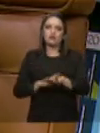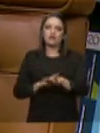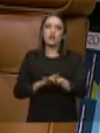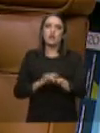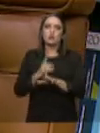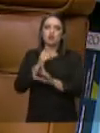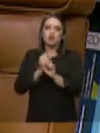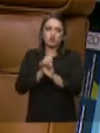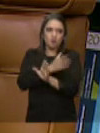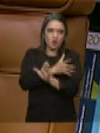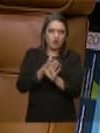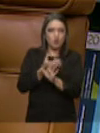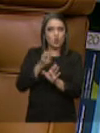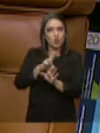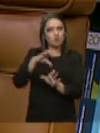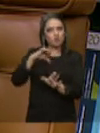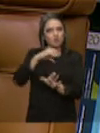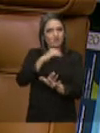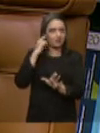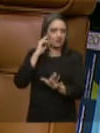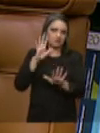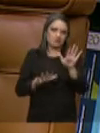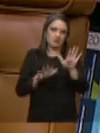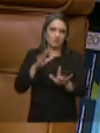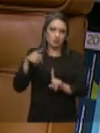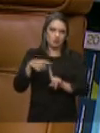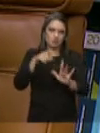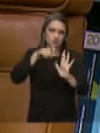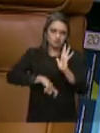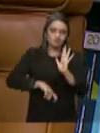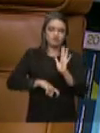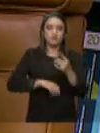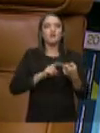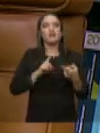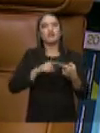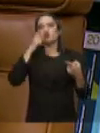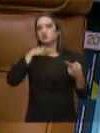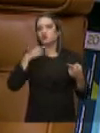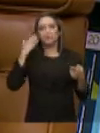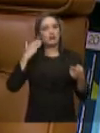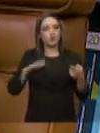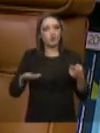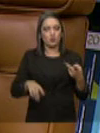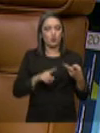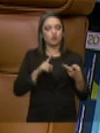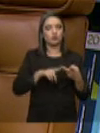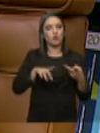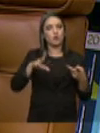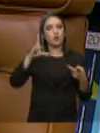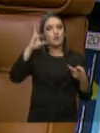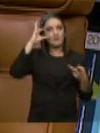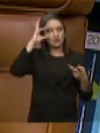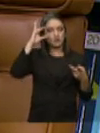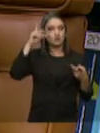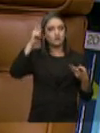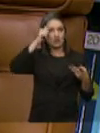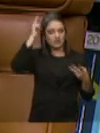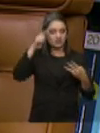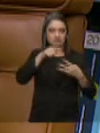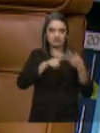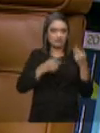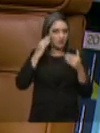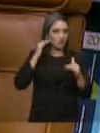nonagesimal, Sim. conforme o tributo. O ministro Gilmar divergiu, o ministro André Mendonça e o ministro Alexandre divergiram. Mas